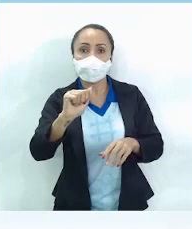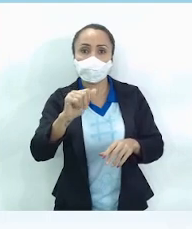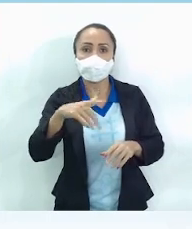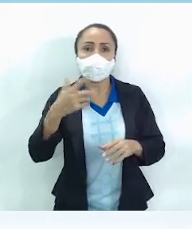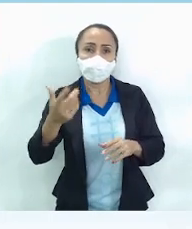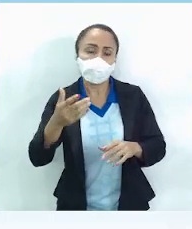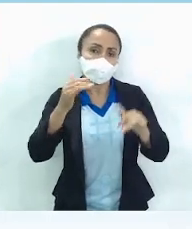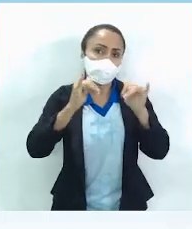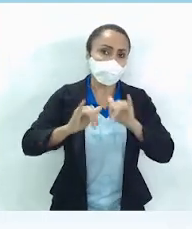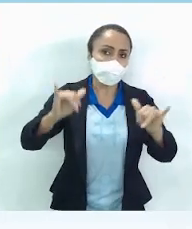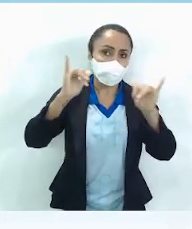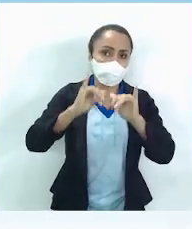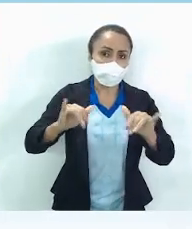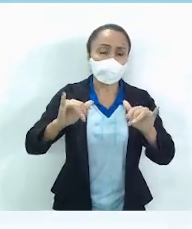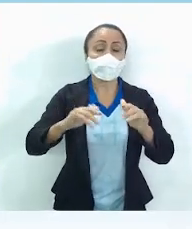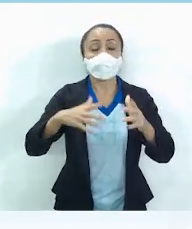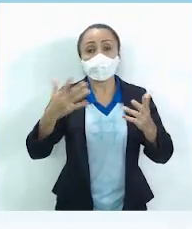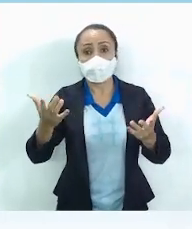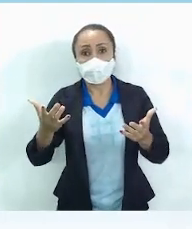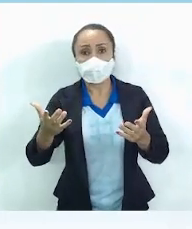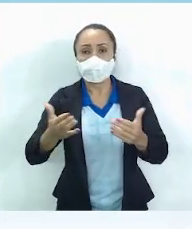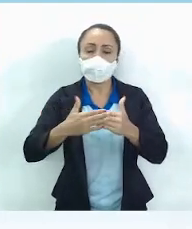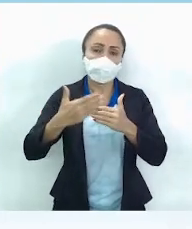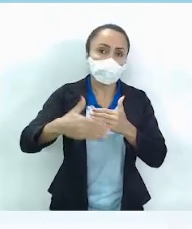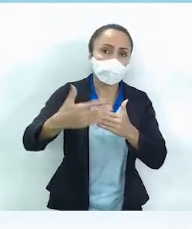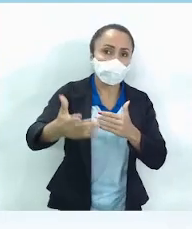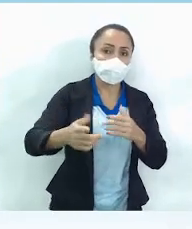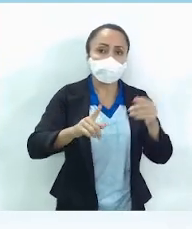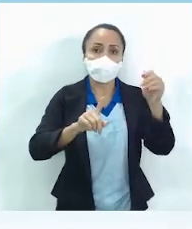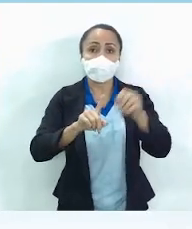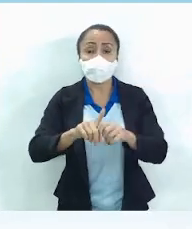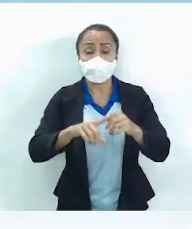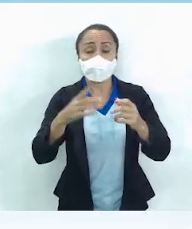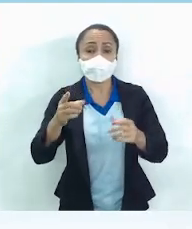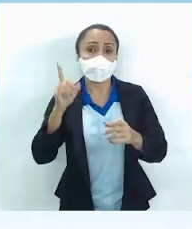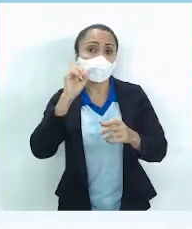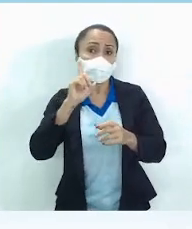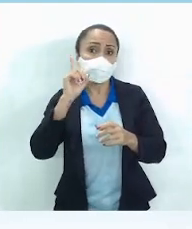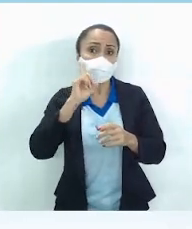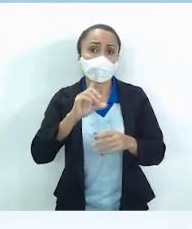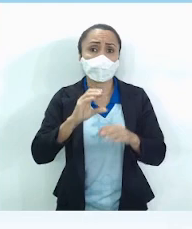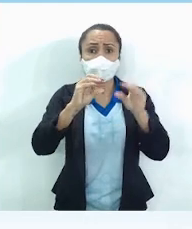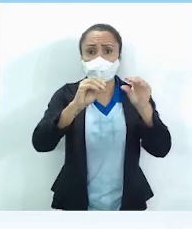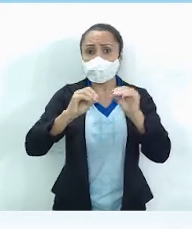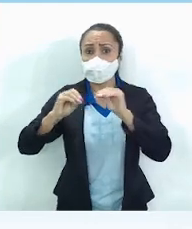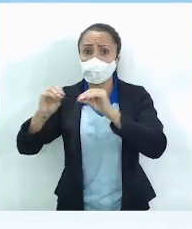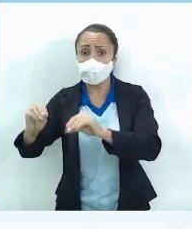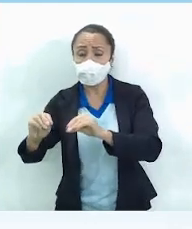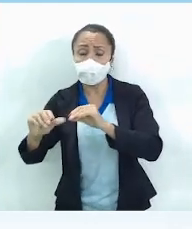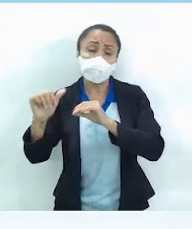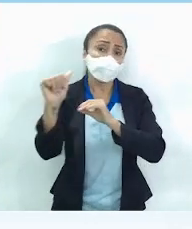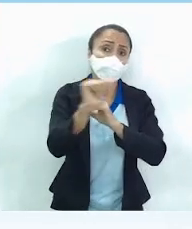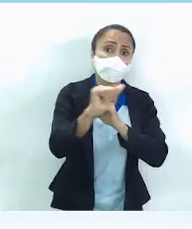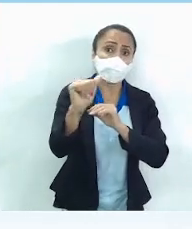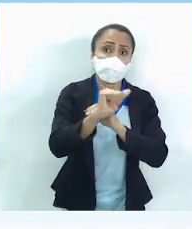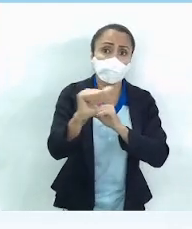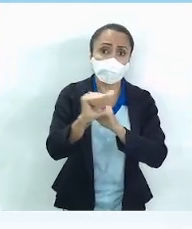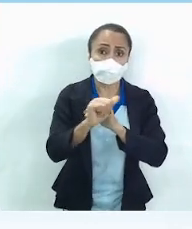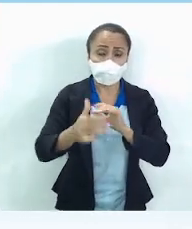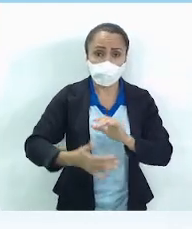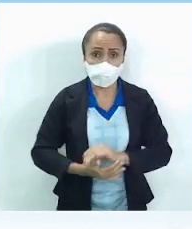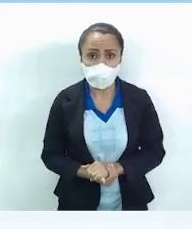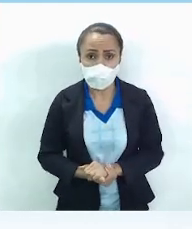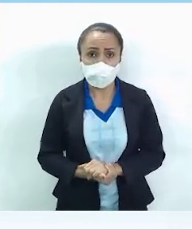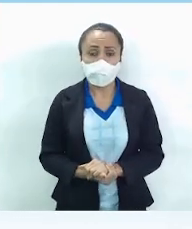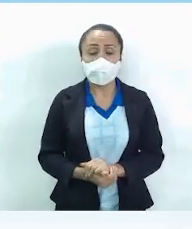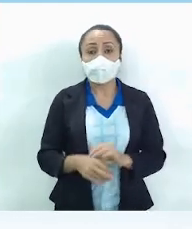longo desses meses, desde que o Estados Unidos saiu da sua presença no Afeganistão. O Talibã